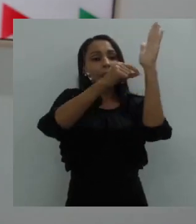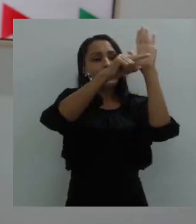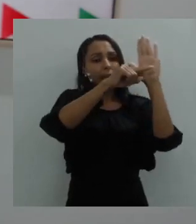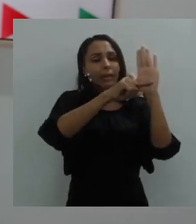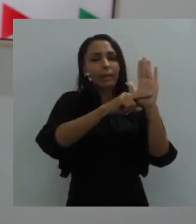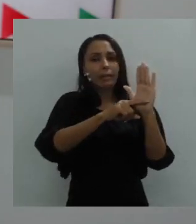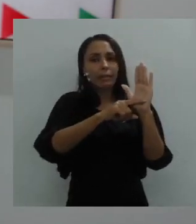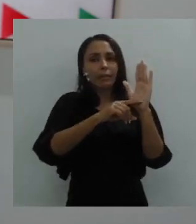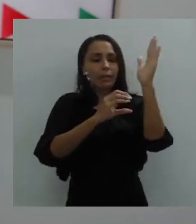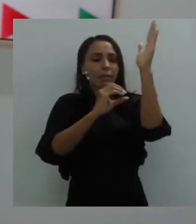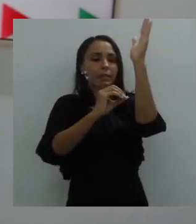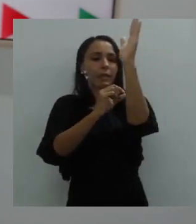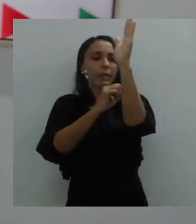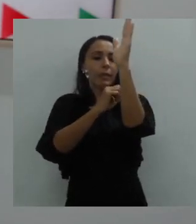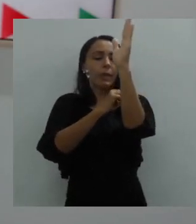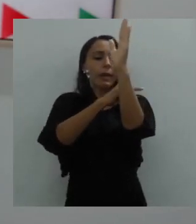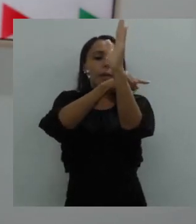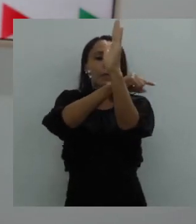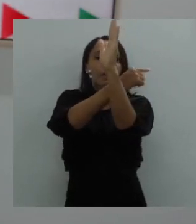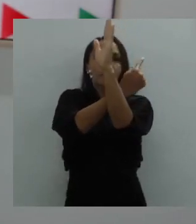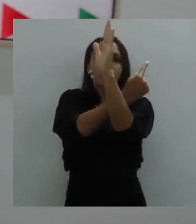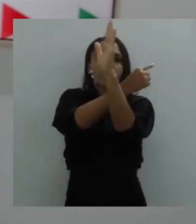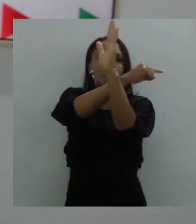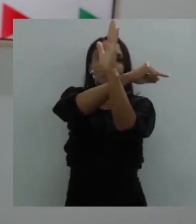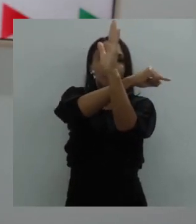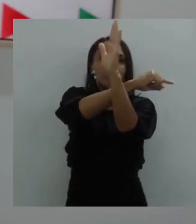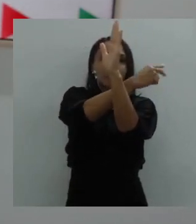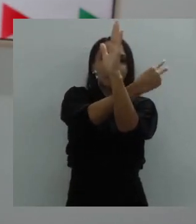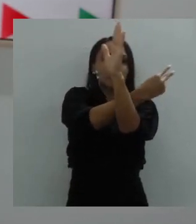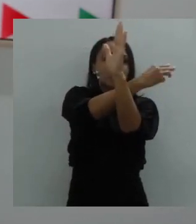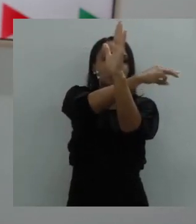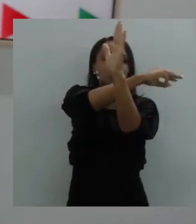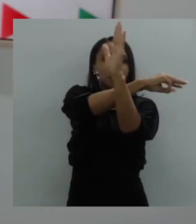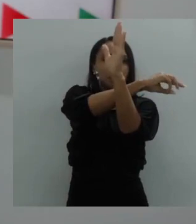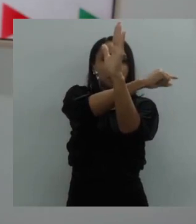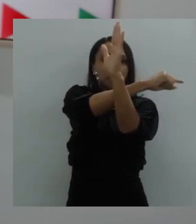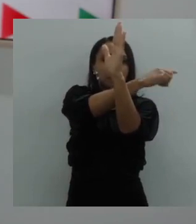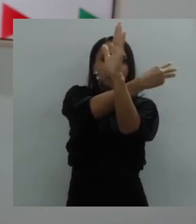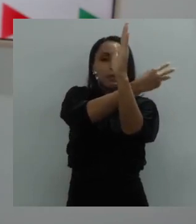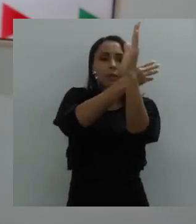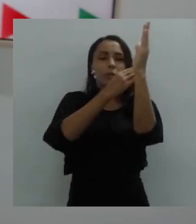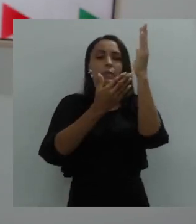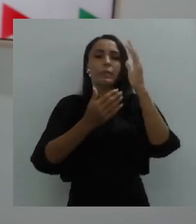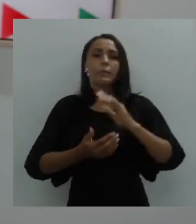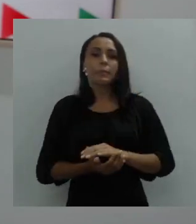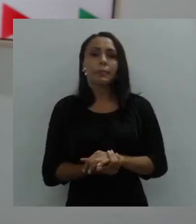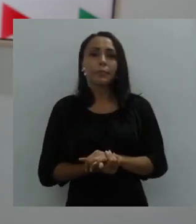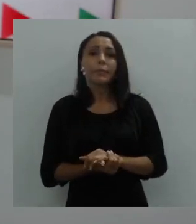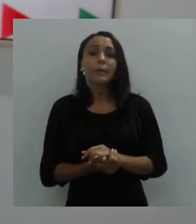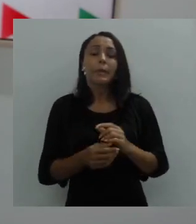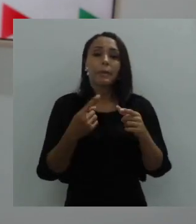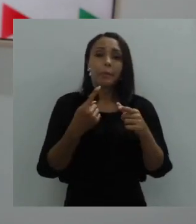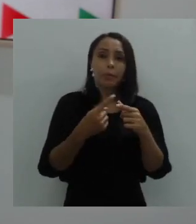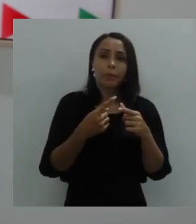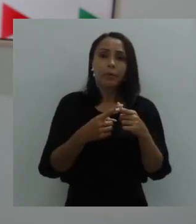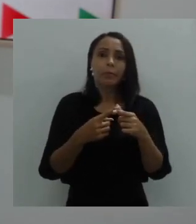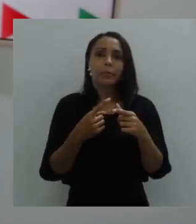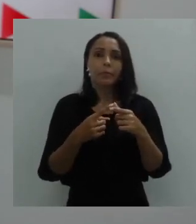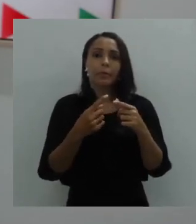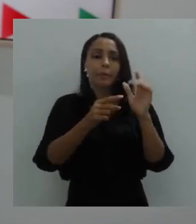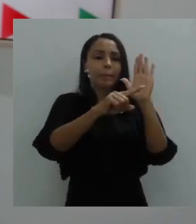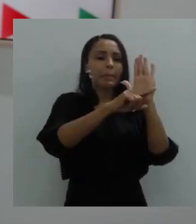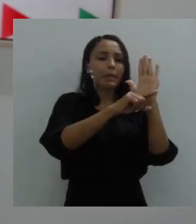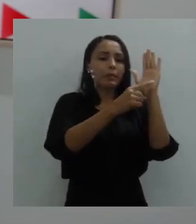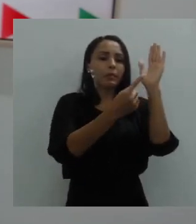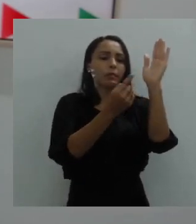tem menos 1, menos 2, menos 3, por aí vai. Menos 1 é maior do que menos 2. Por quê? Porque menos 1 está